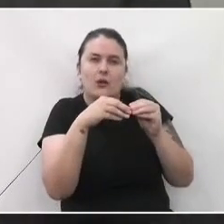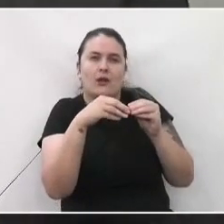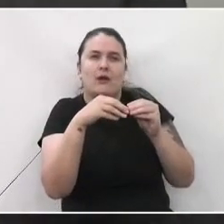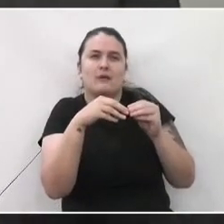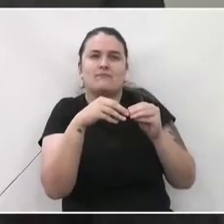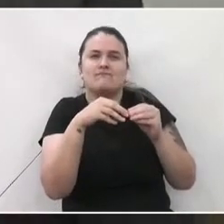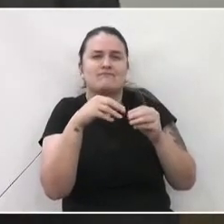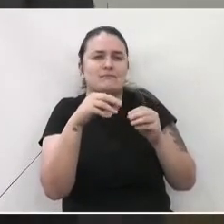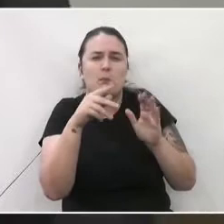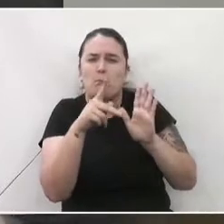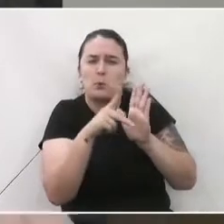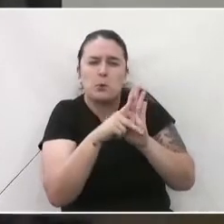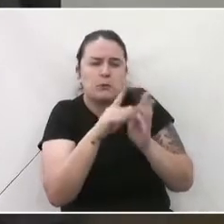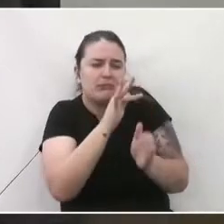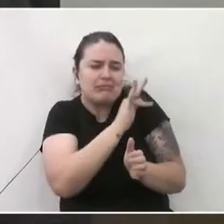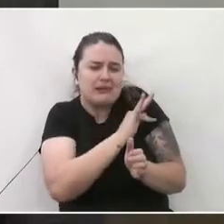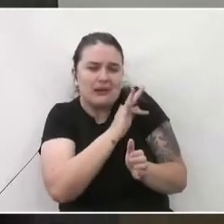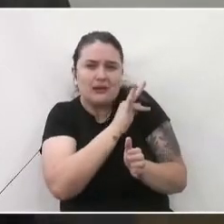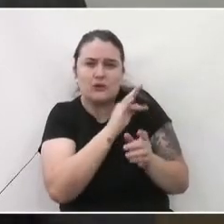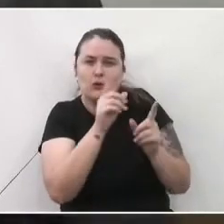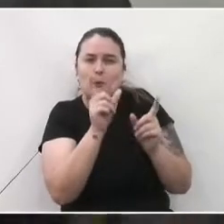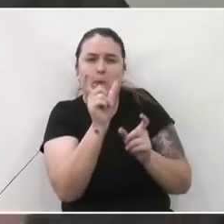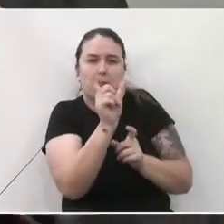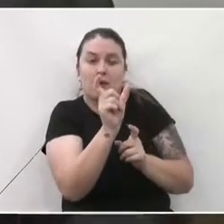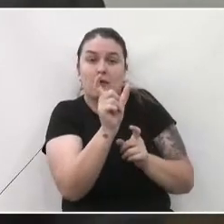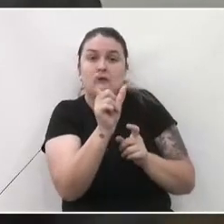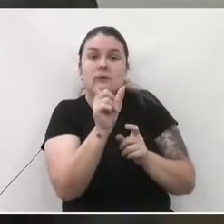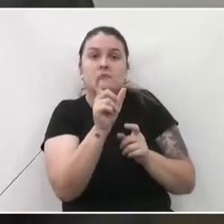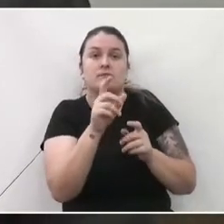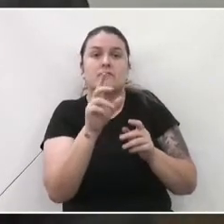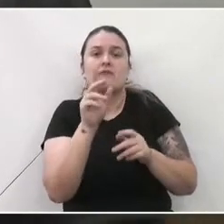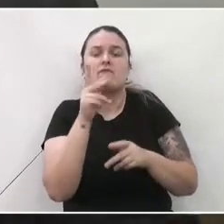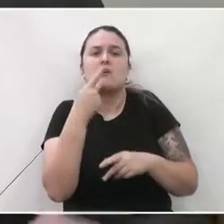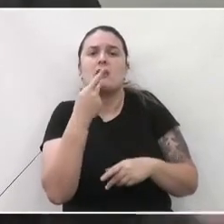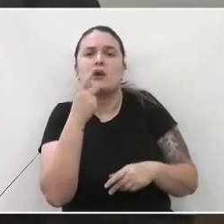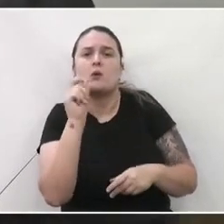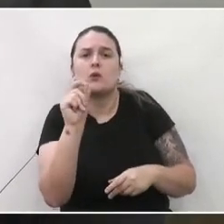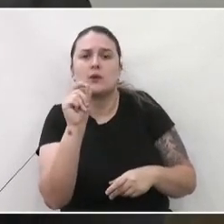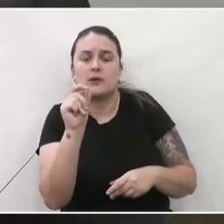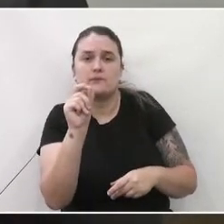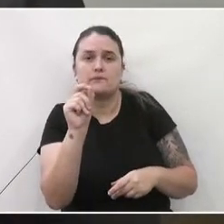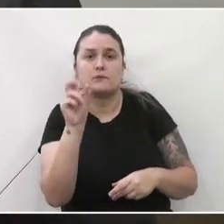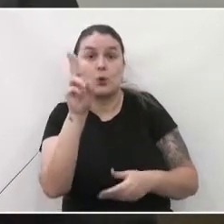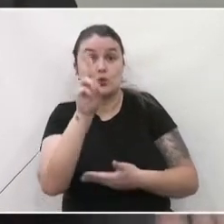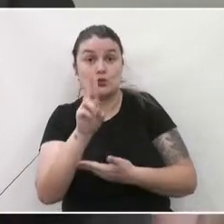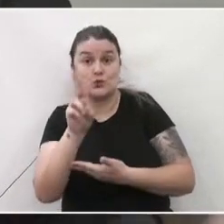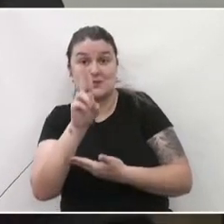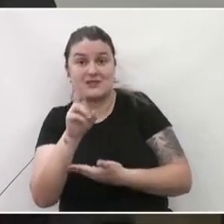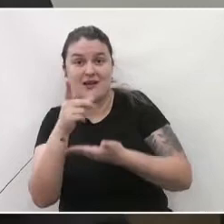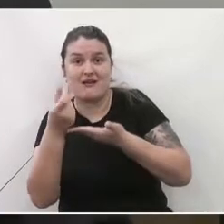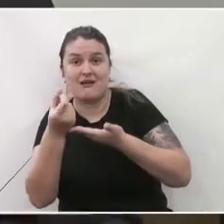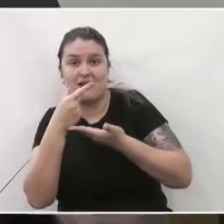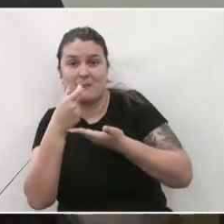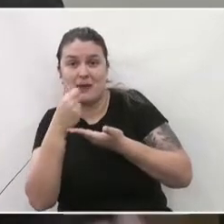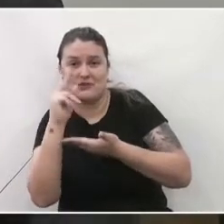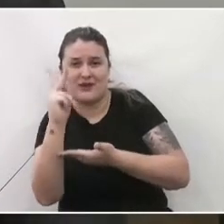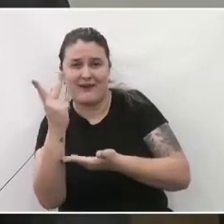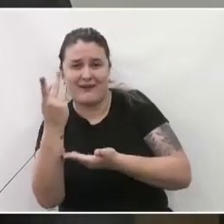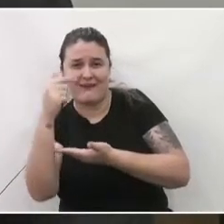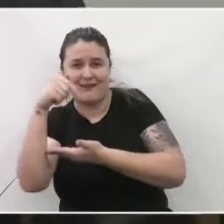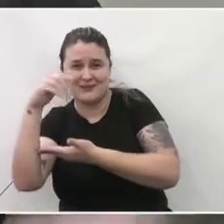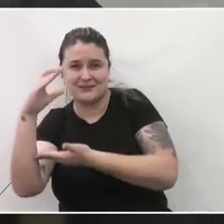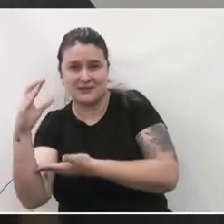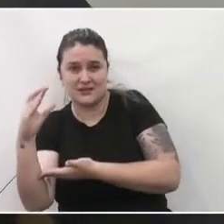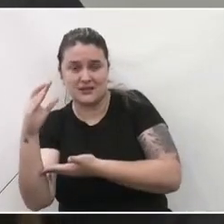para eu falar para a população, mas só para falar assim. Então, o uso da hidroxicloroquina seria